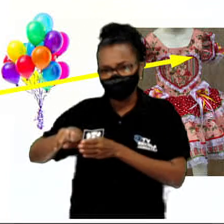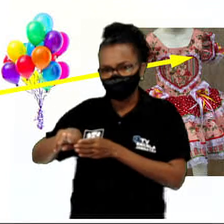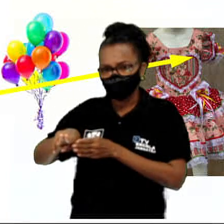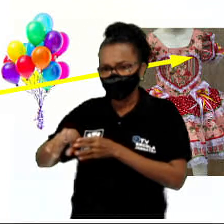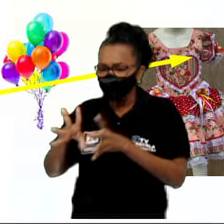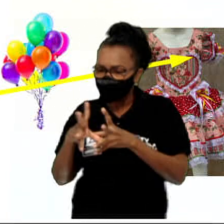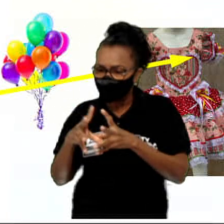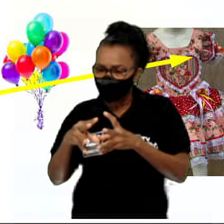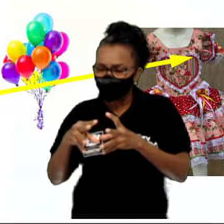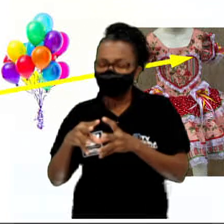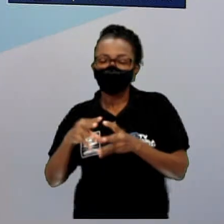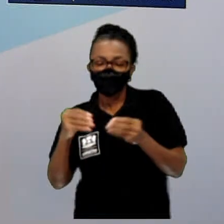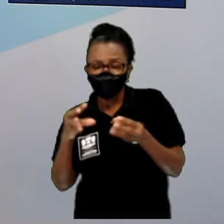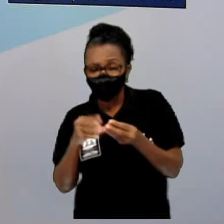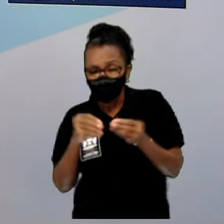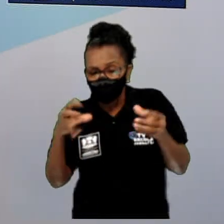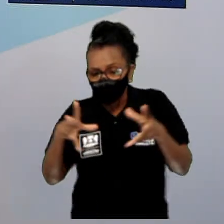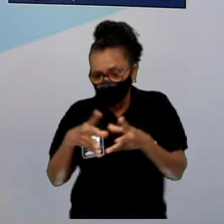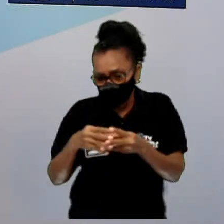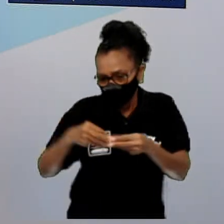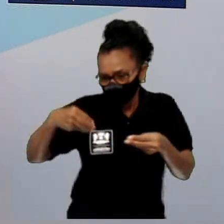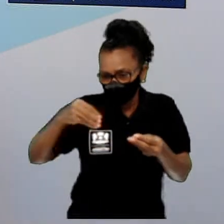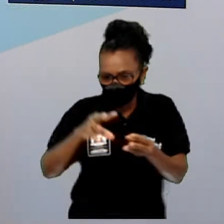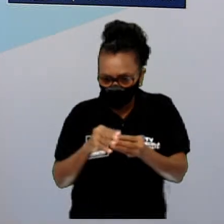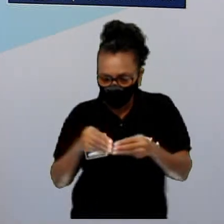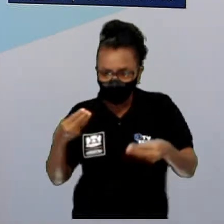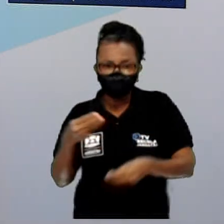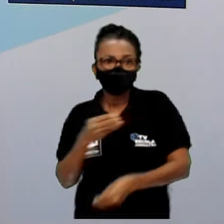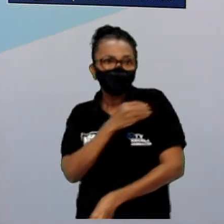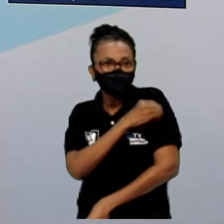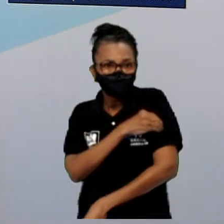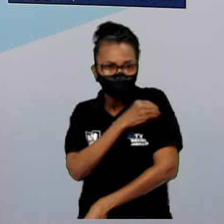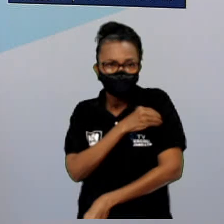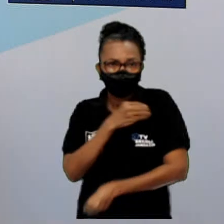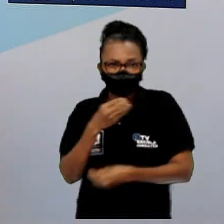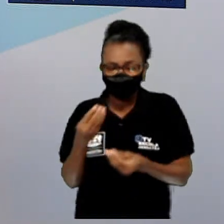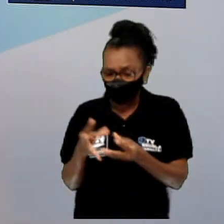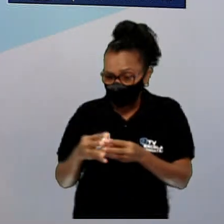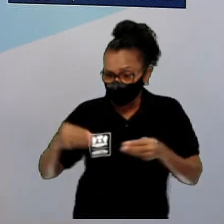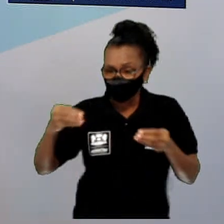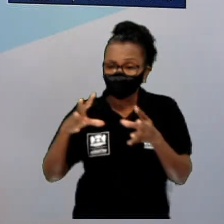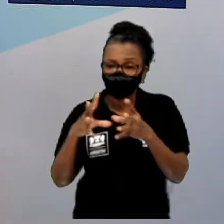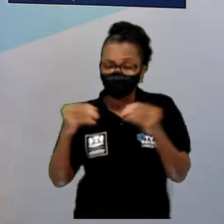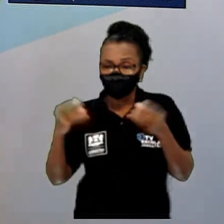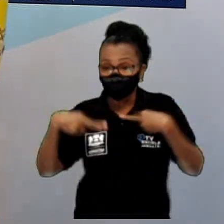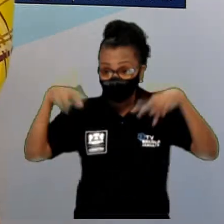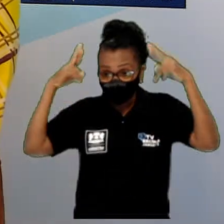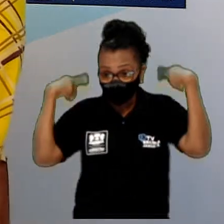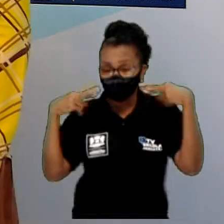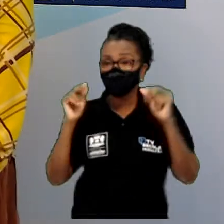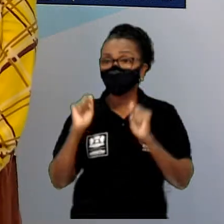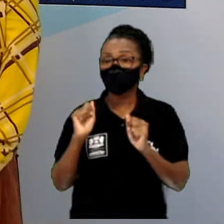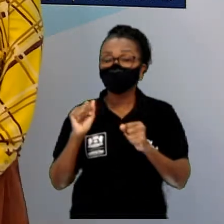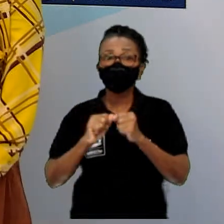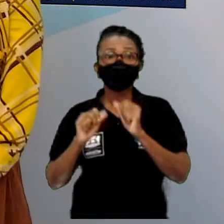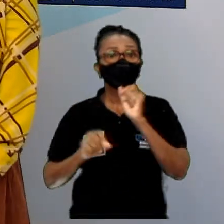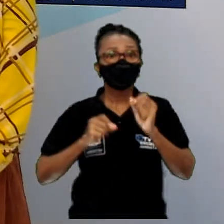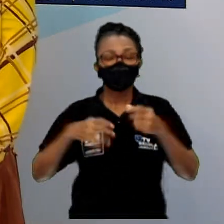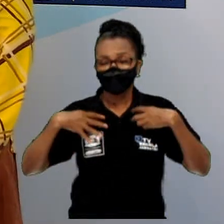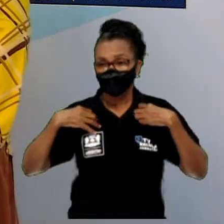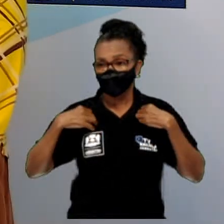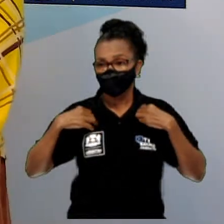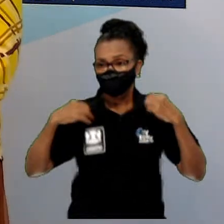lã, ou do algodão, não coloquei aqui o algodão, mas da lã e do algodão nós podemos confeccionar o quê?